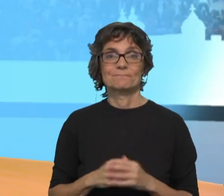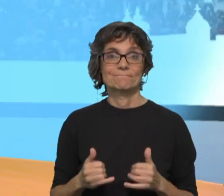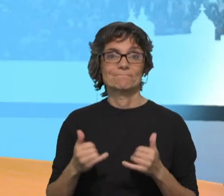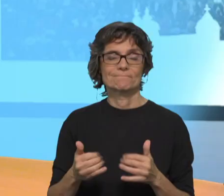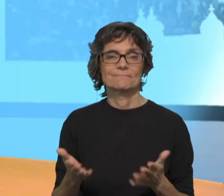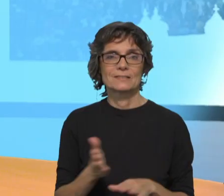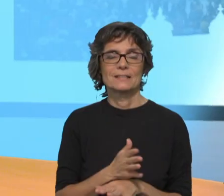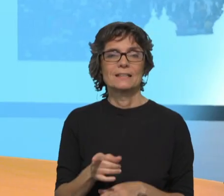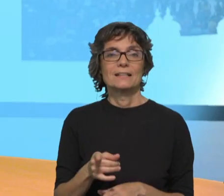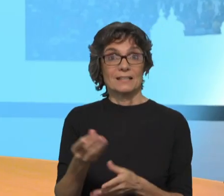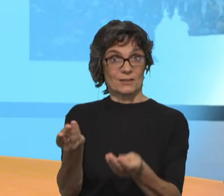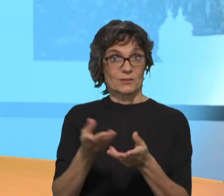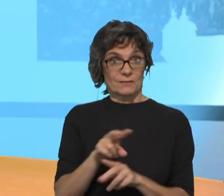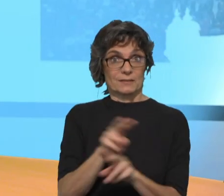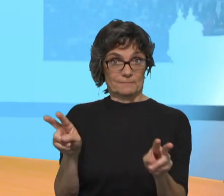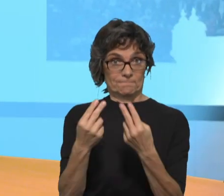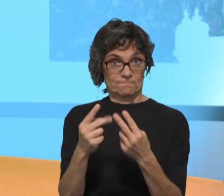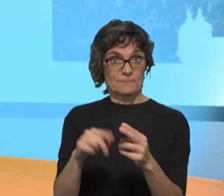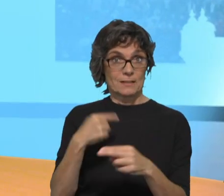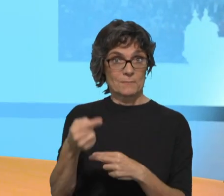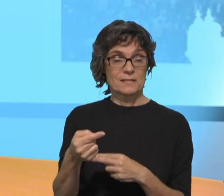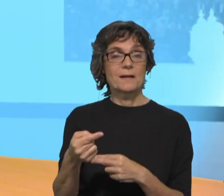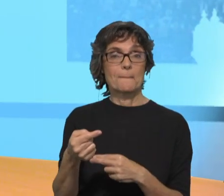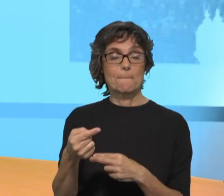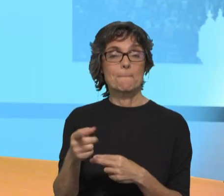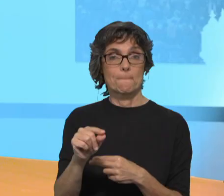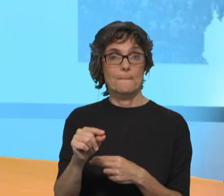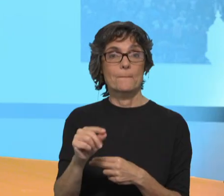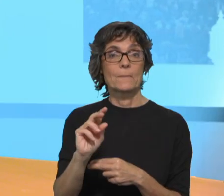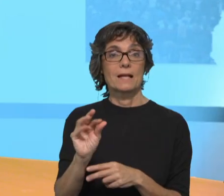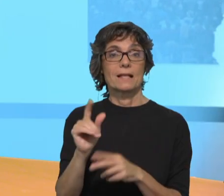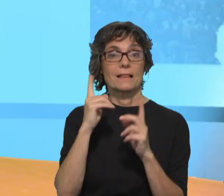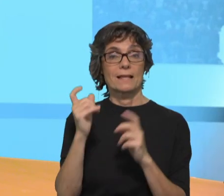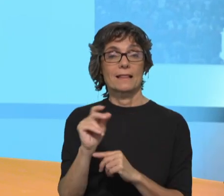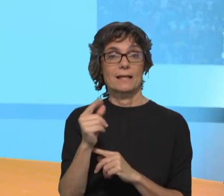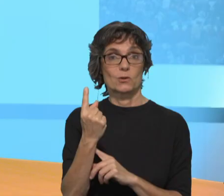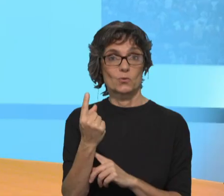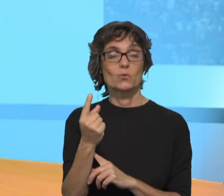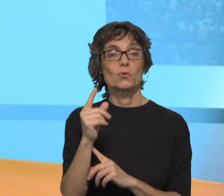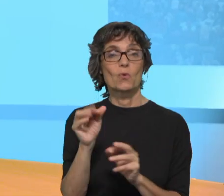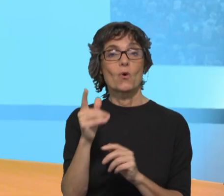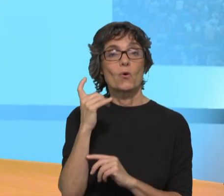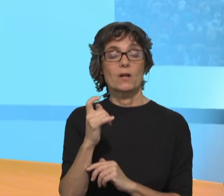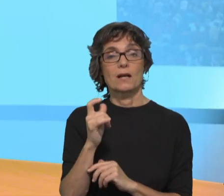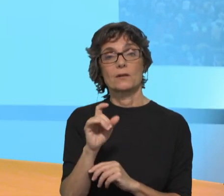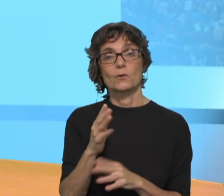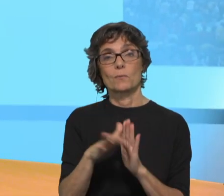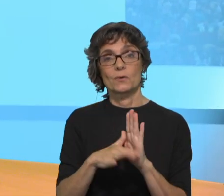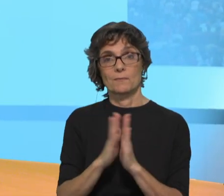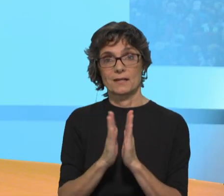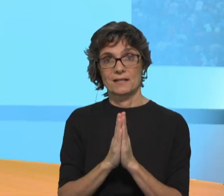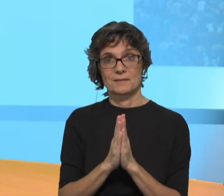então esse convite para que amanhã acompanhe também na Antena 1 a edição rádio do programa